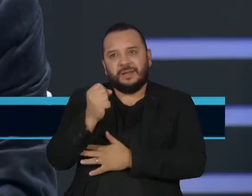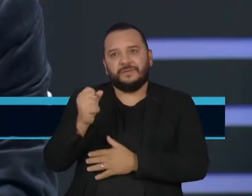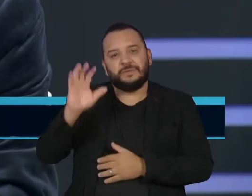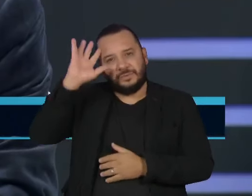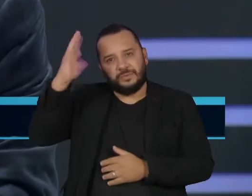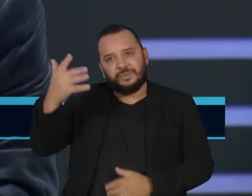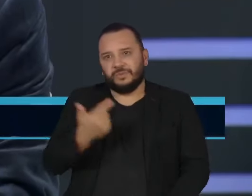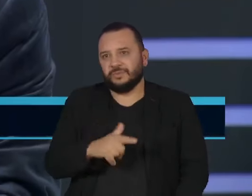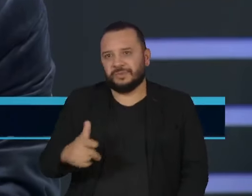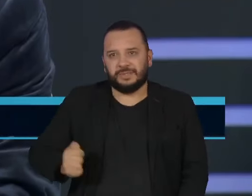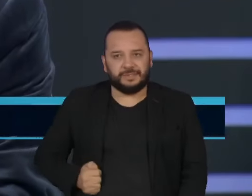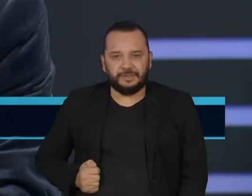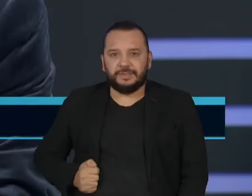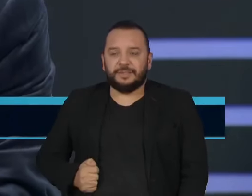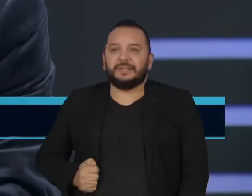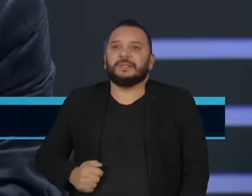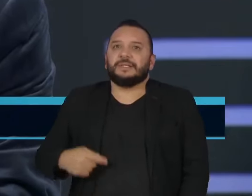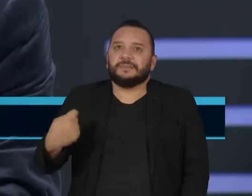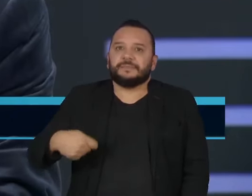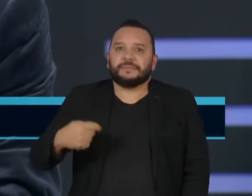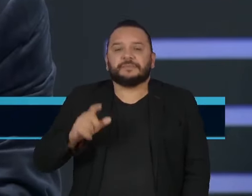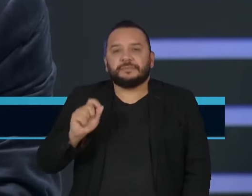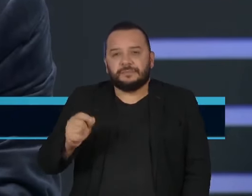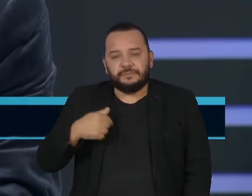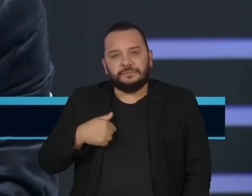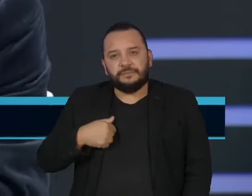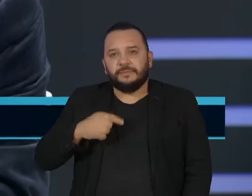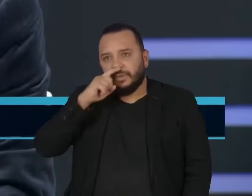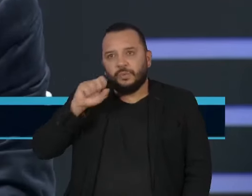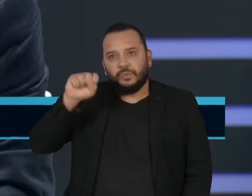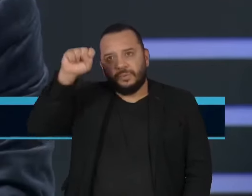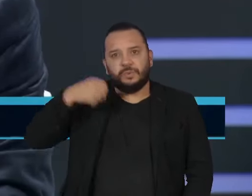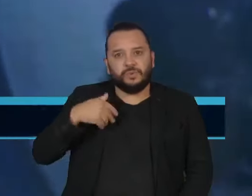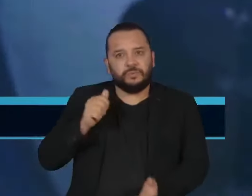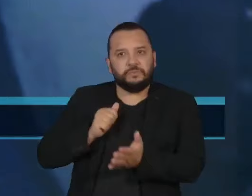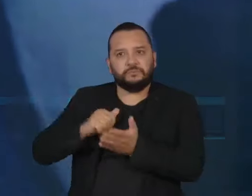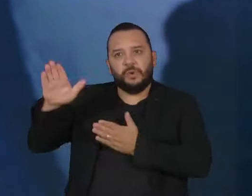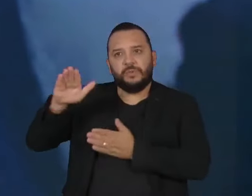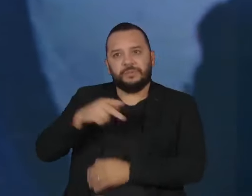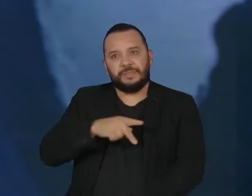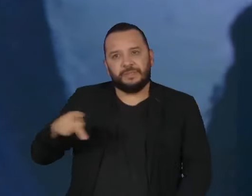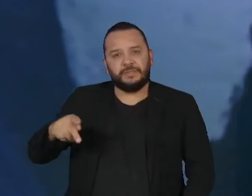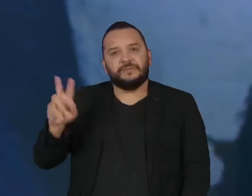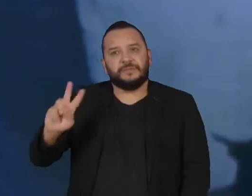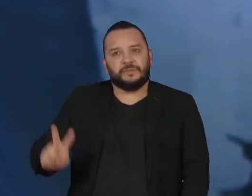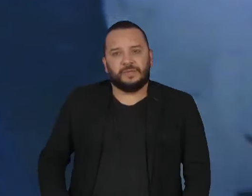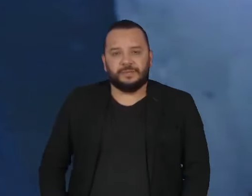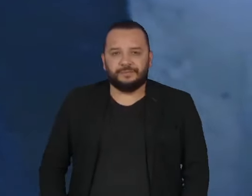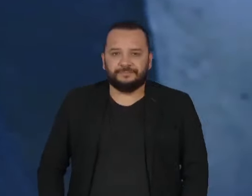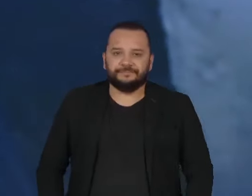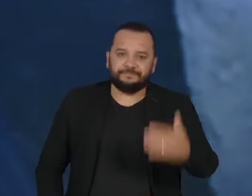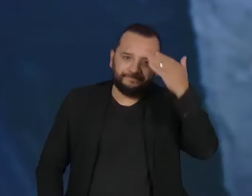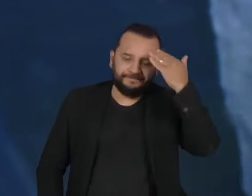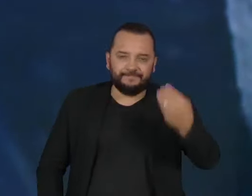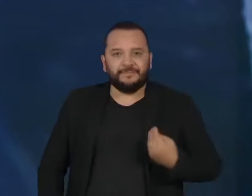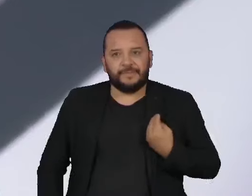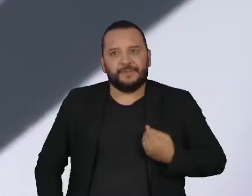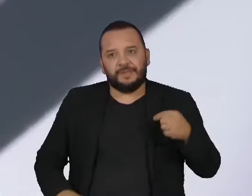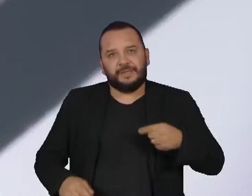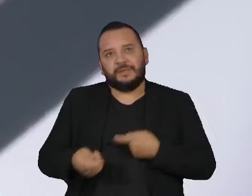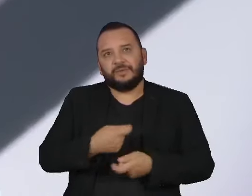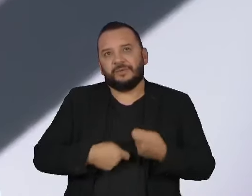não ser saindo Maduro da presidência da Venezuela. Eu agradeço a participação da economista